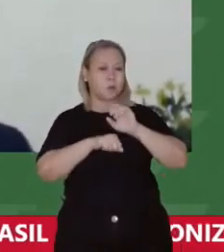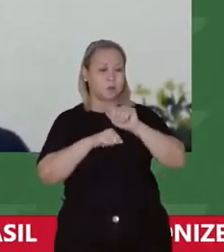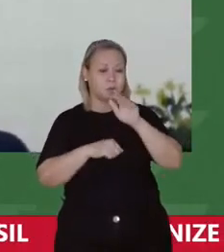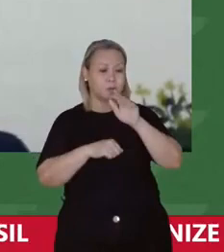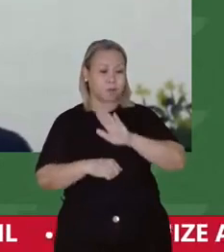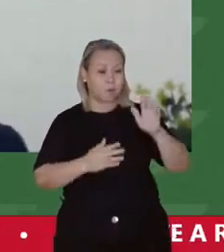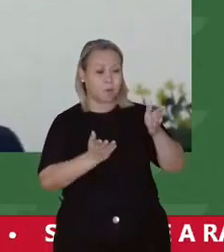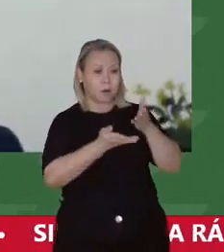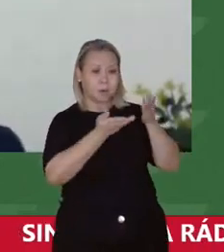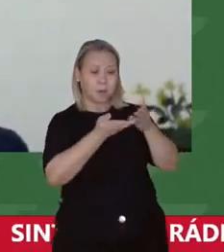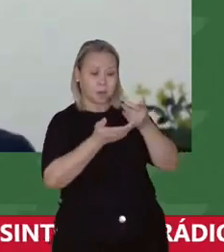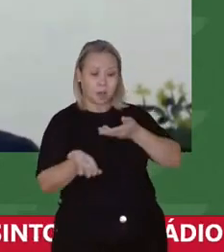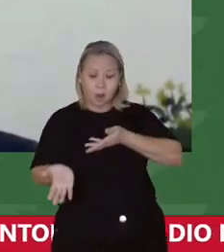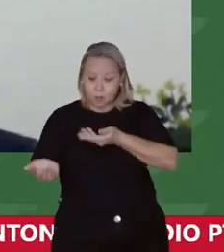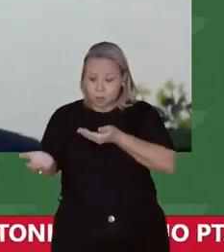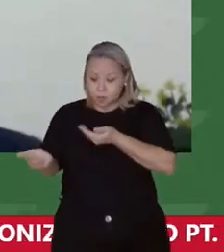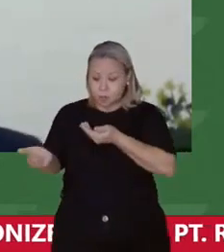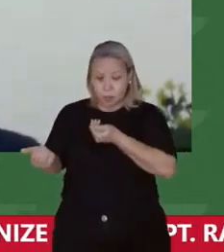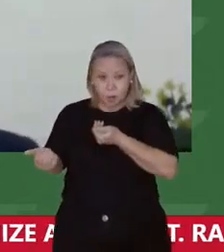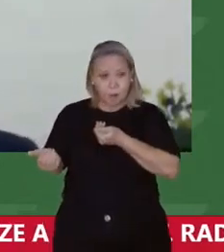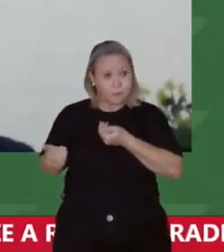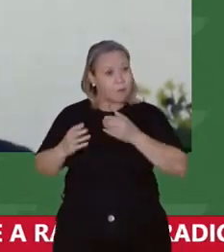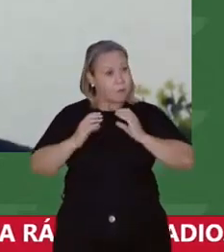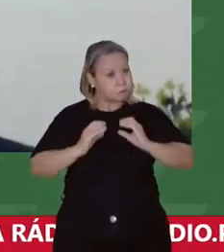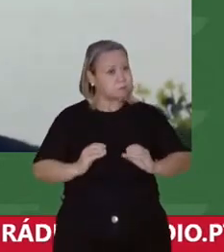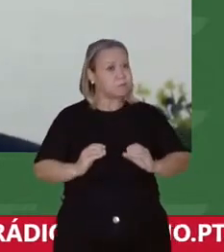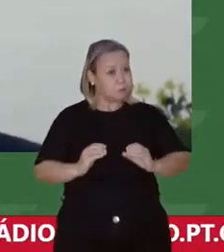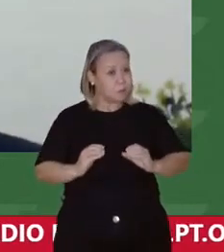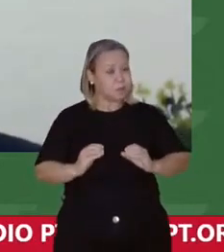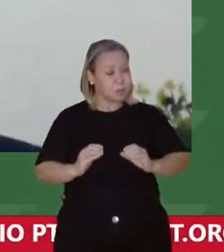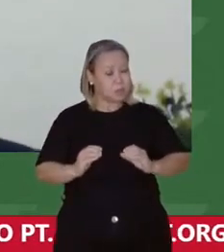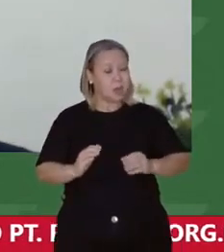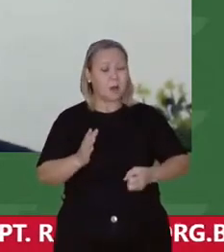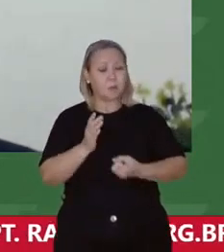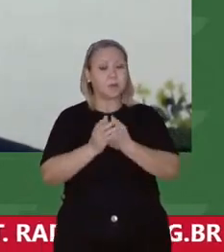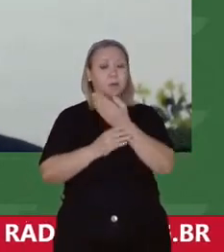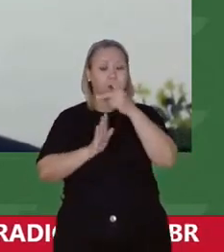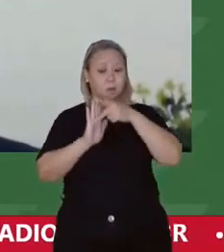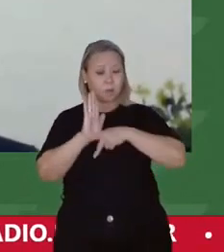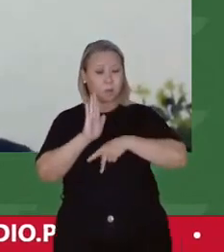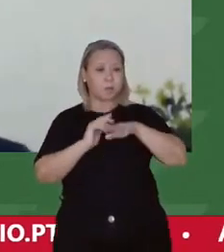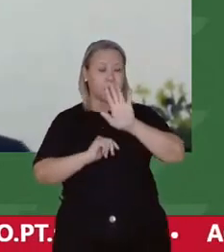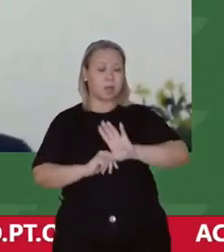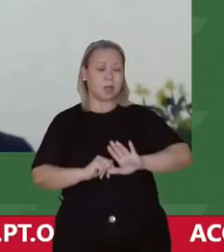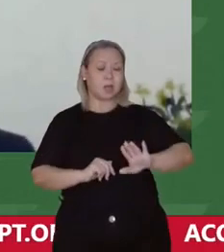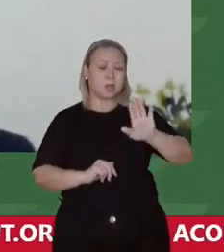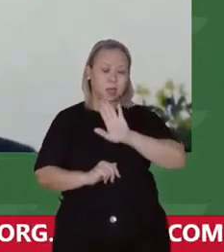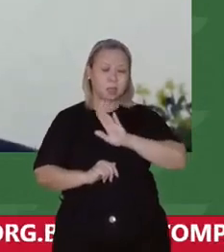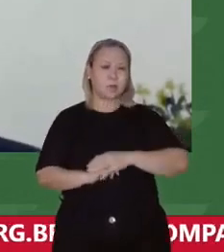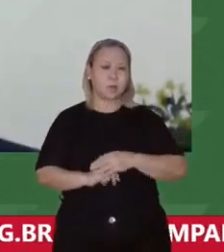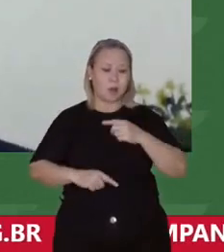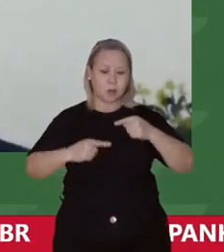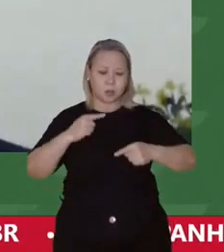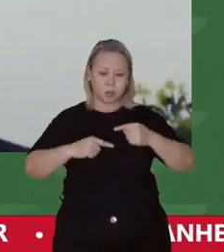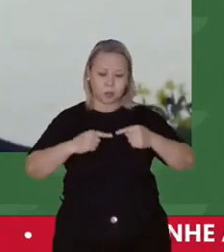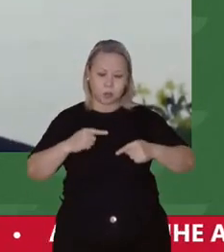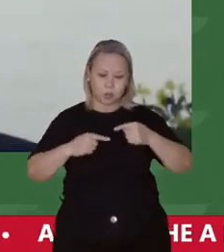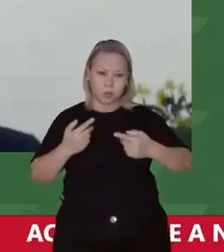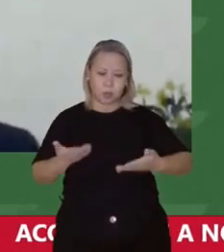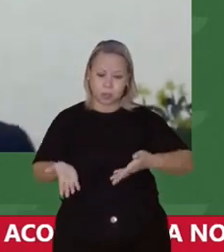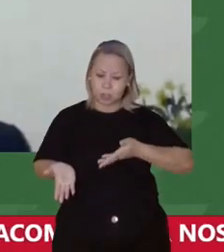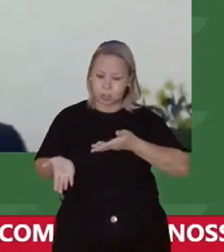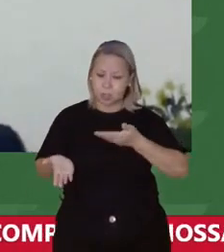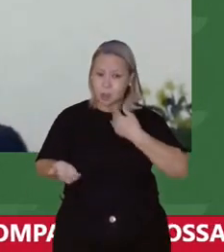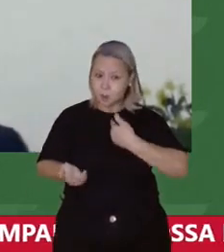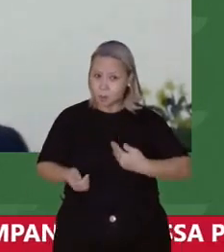como sujeito de direito das políticas públicas, criamos o Plano Nacional de Políticas Públicas, um plano decenal, criamos o Estatuto da